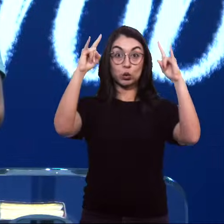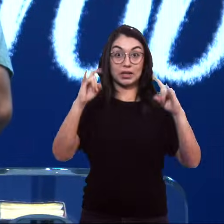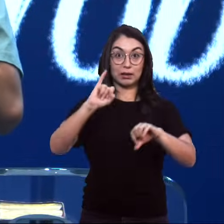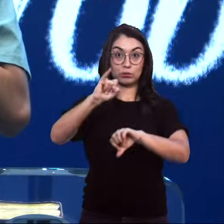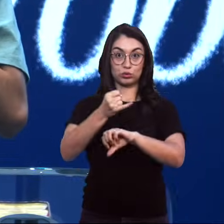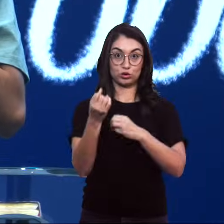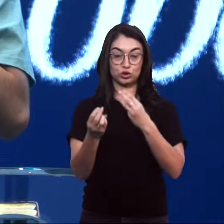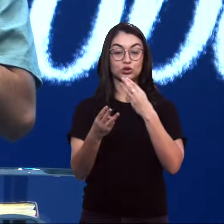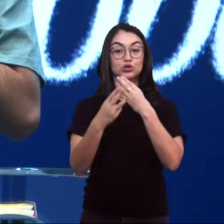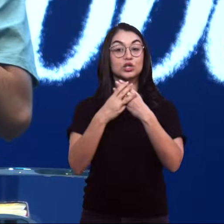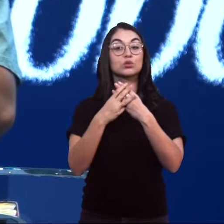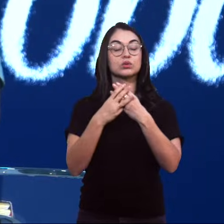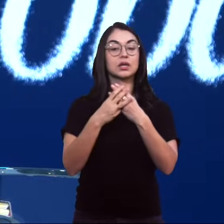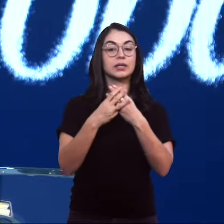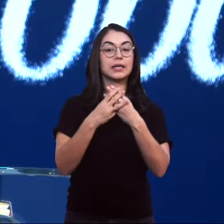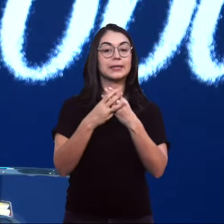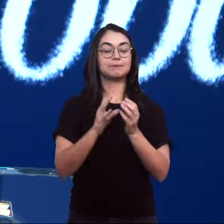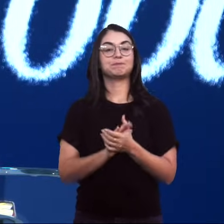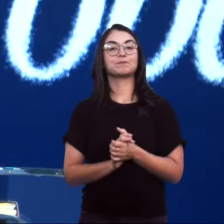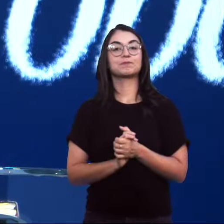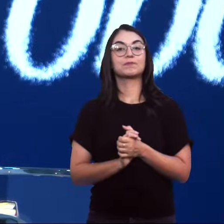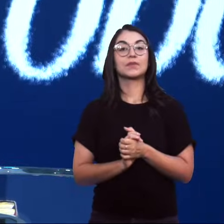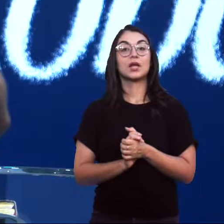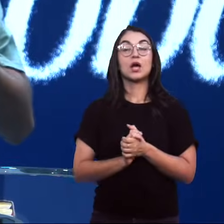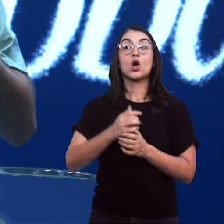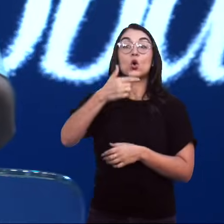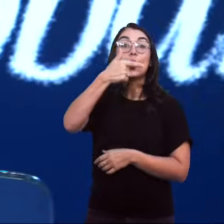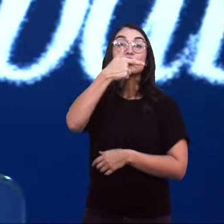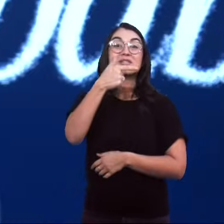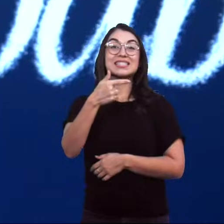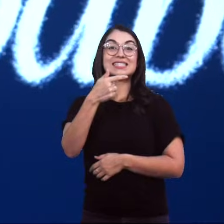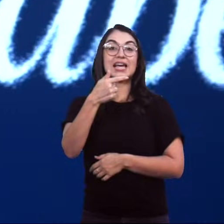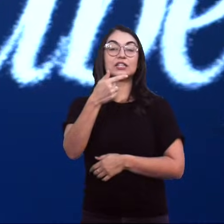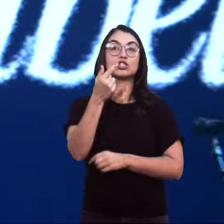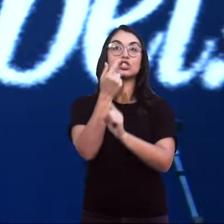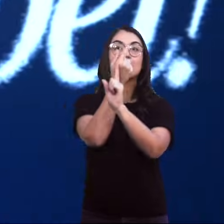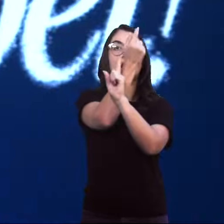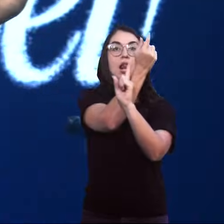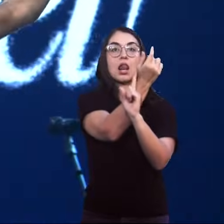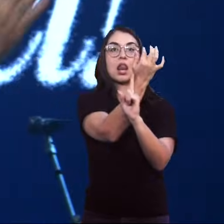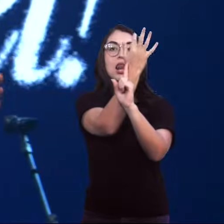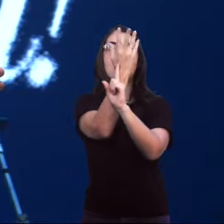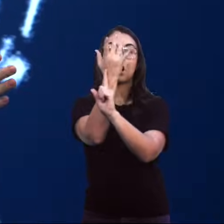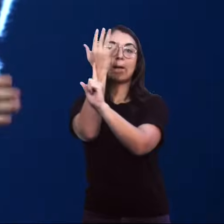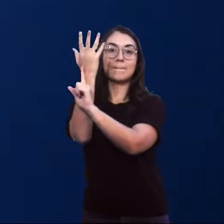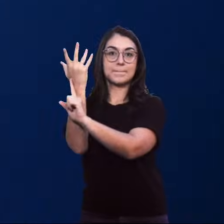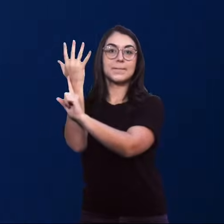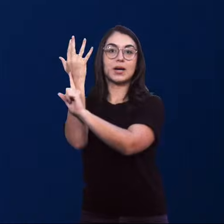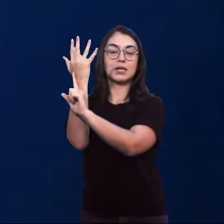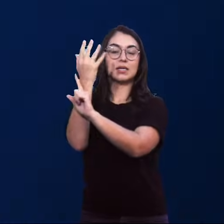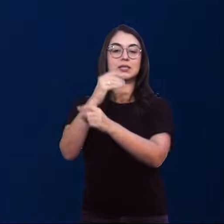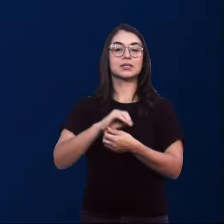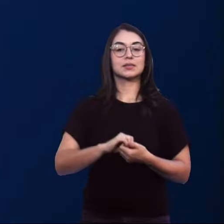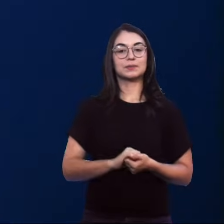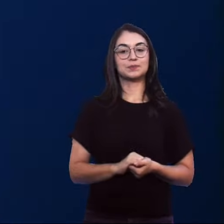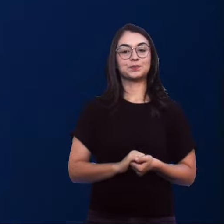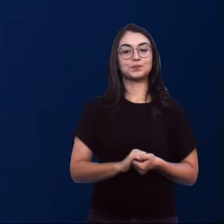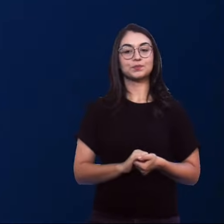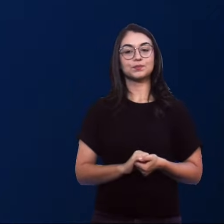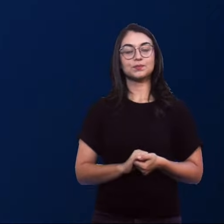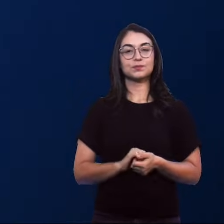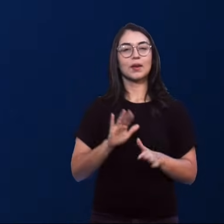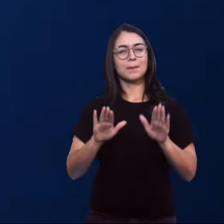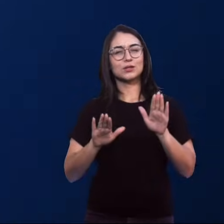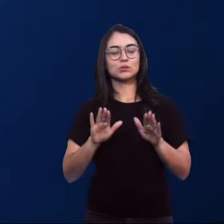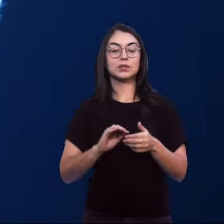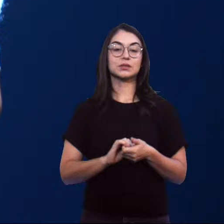Jerusalém, com 7 lamparinas, com 7, digamos que velas, né? Não eram velas, mas tipo